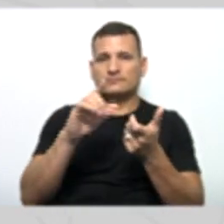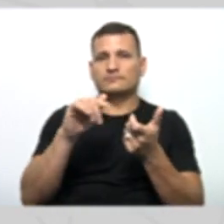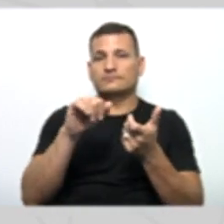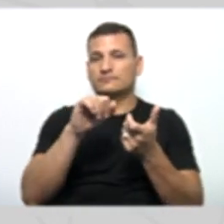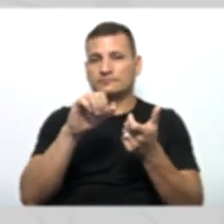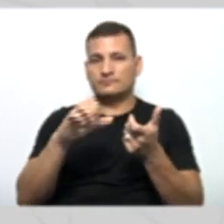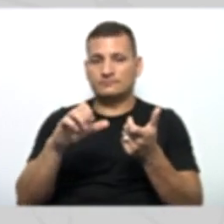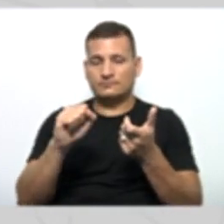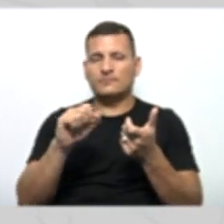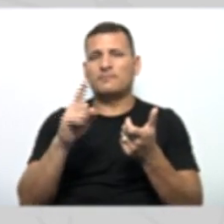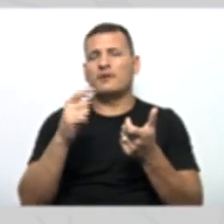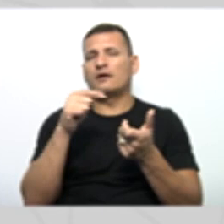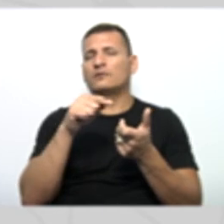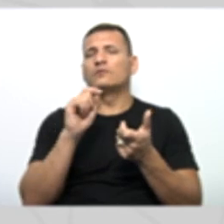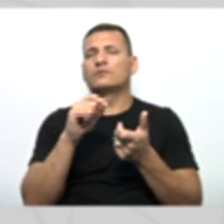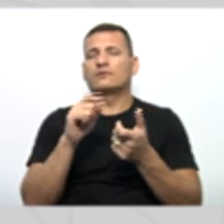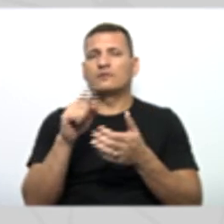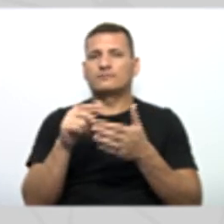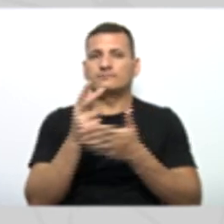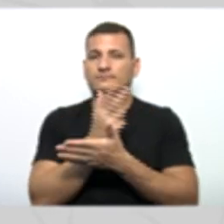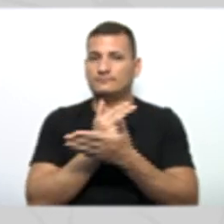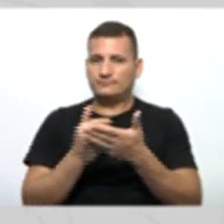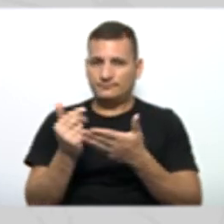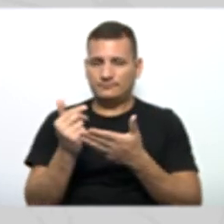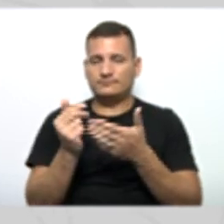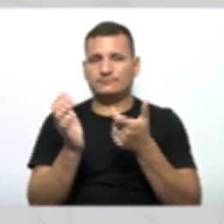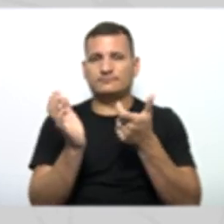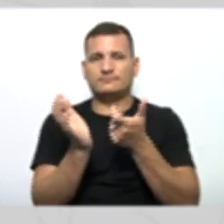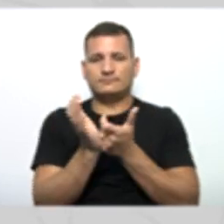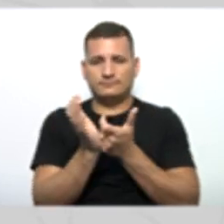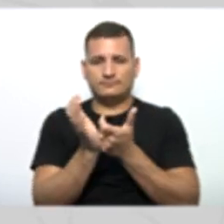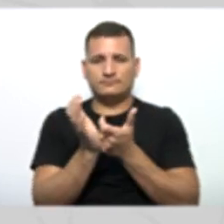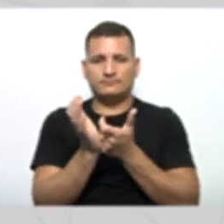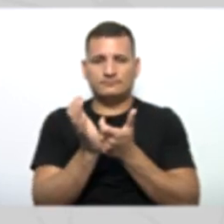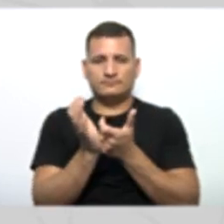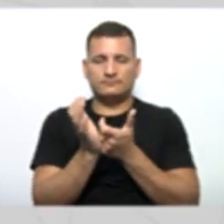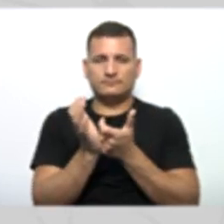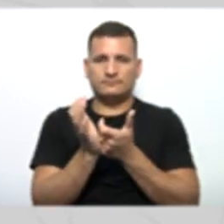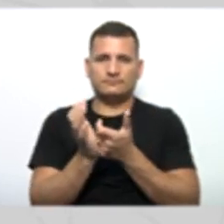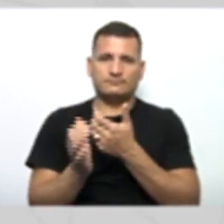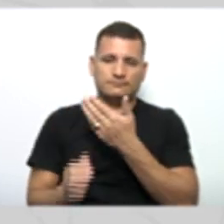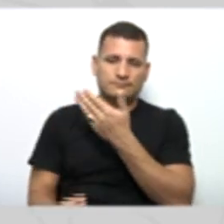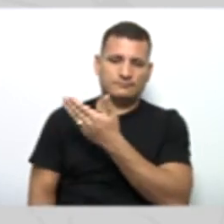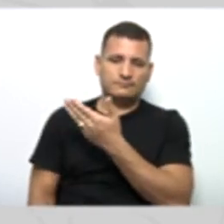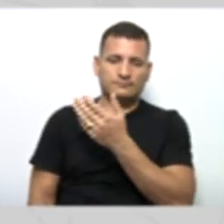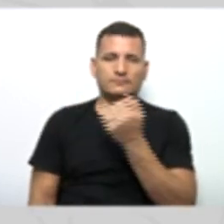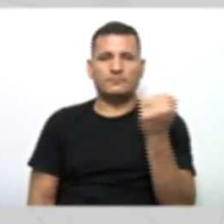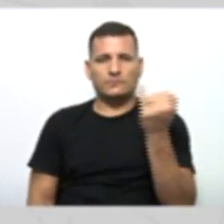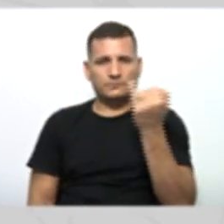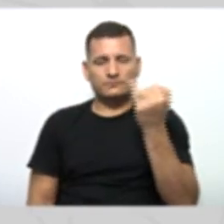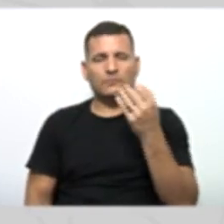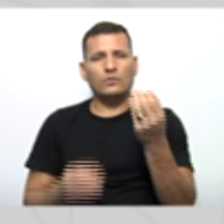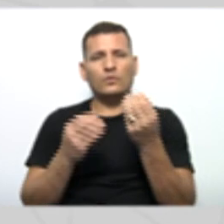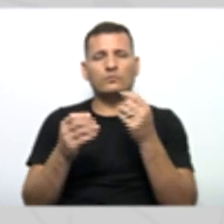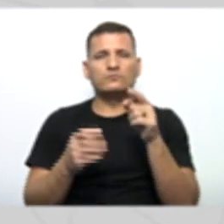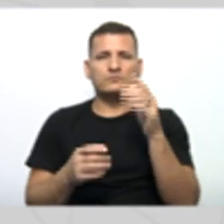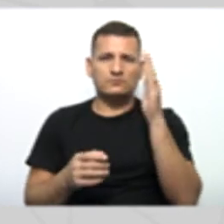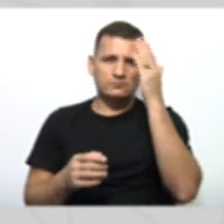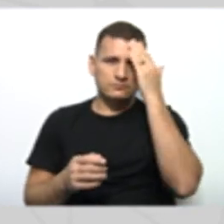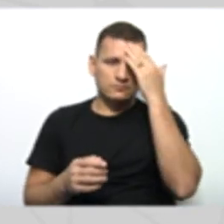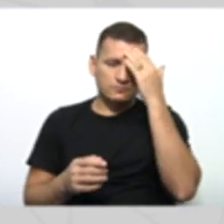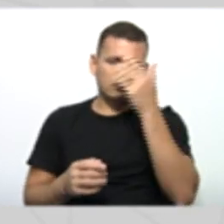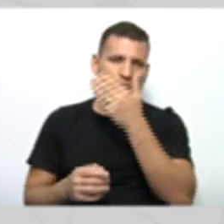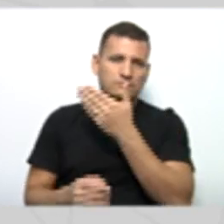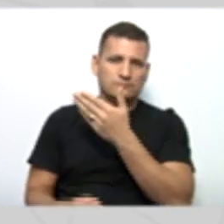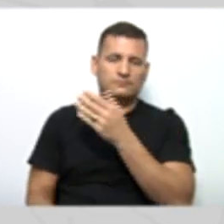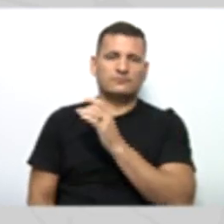diagrama de classes. Esse é muito importante. Como vocês vão identificar, gente, o diagrama de